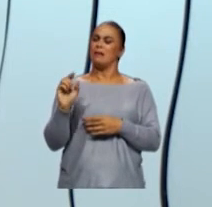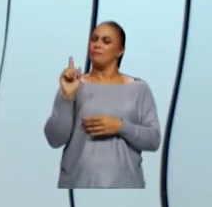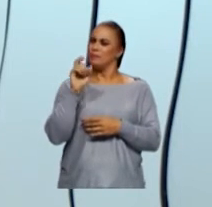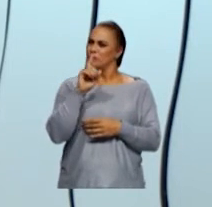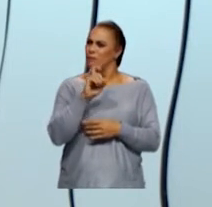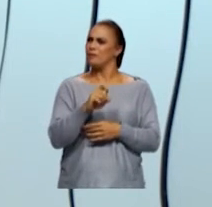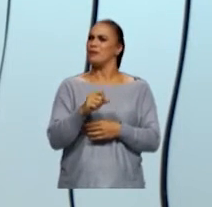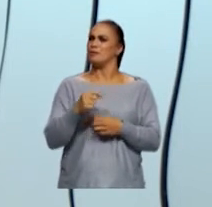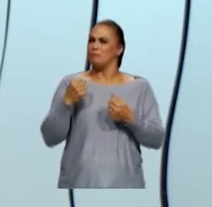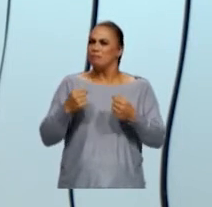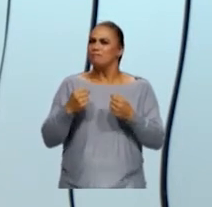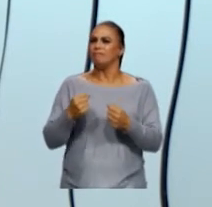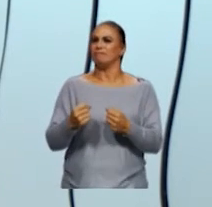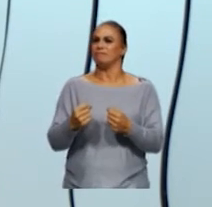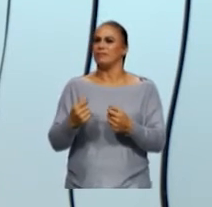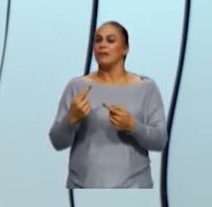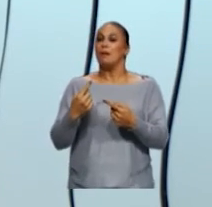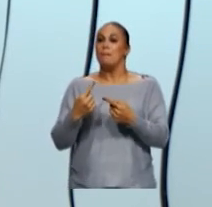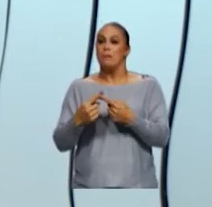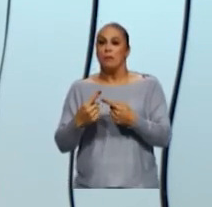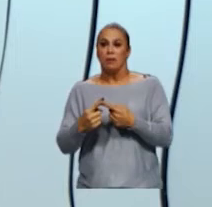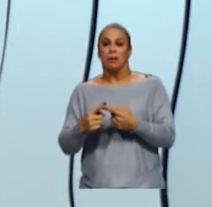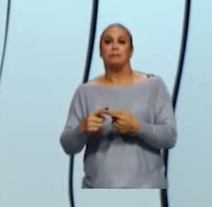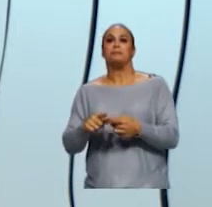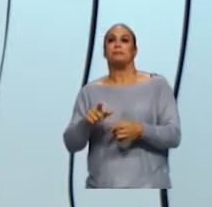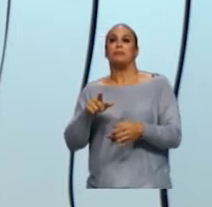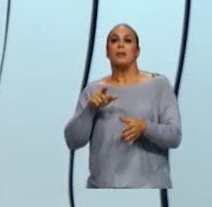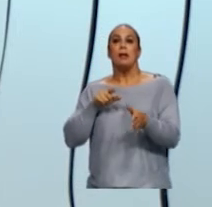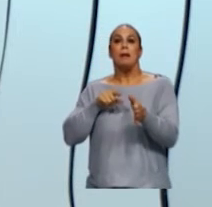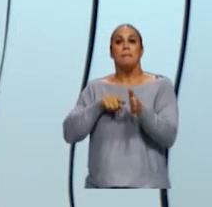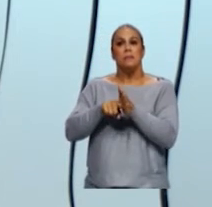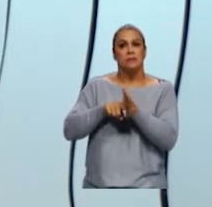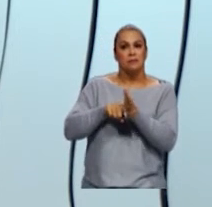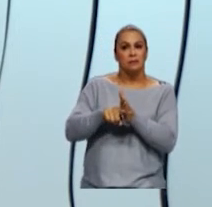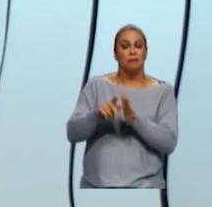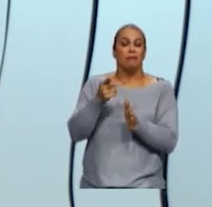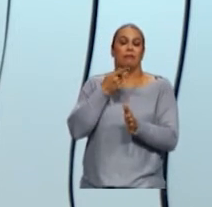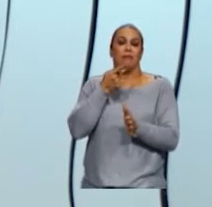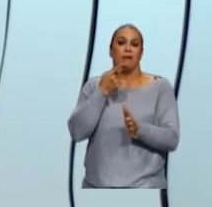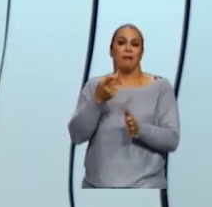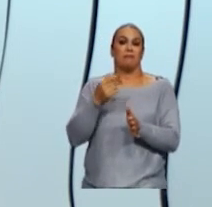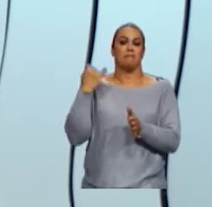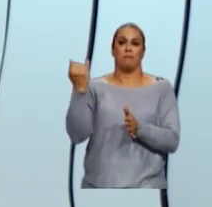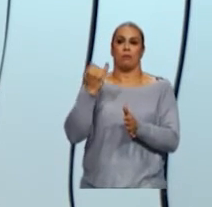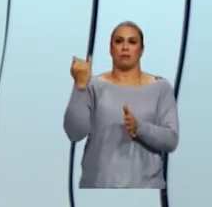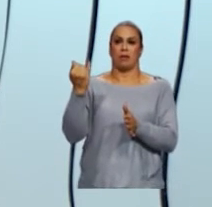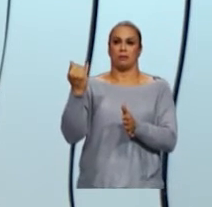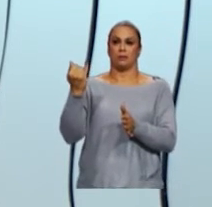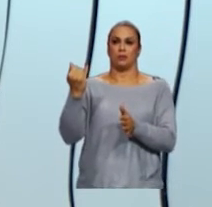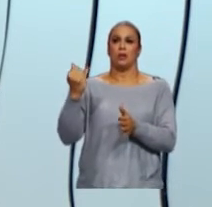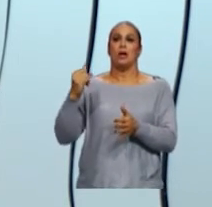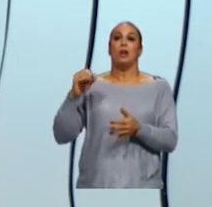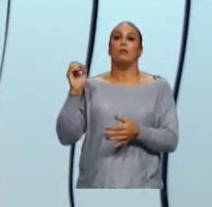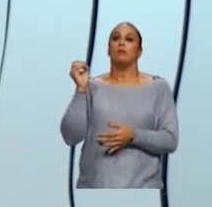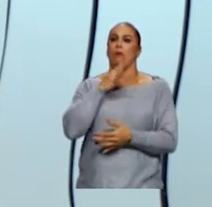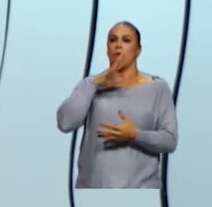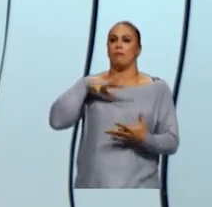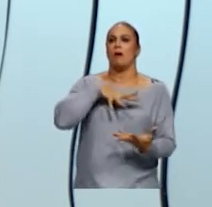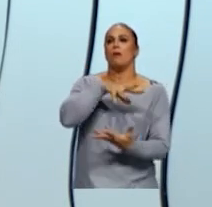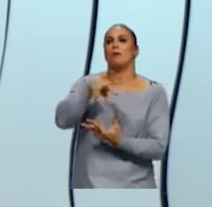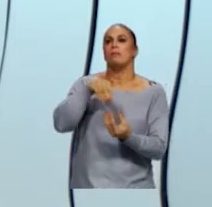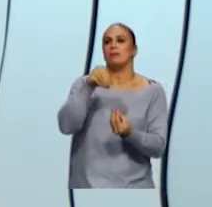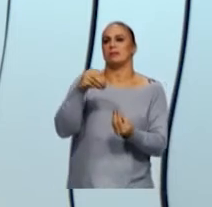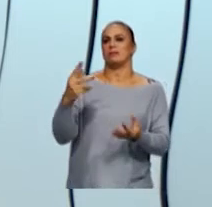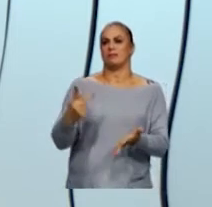Milton Santos, um geógrafo, ele fala da necessidade de uma outra globalização. Porque essa globalização que a gente vive,